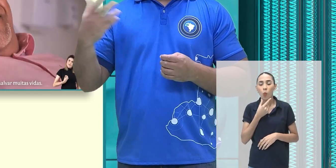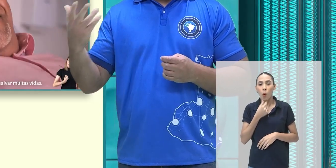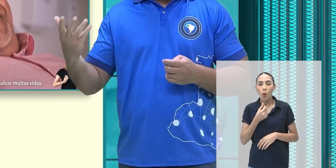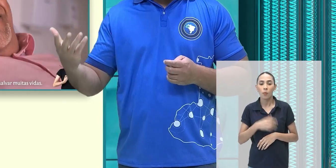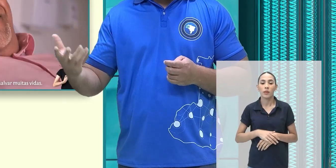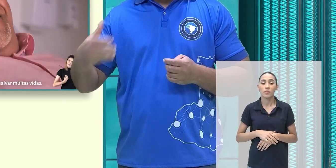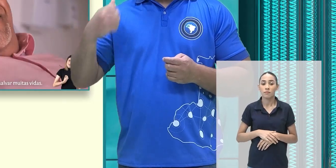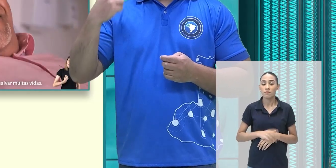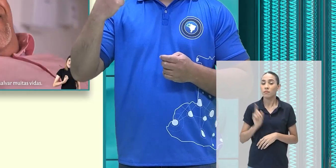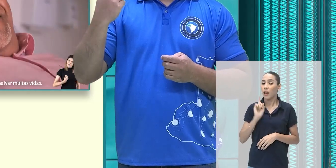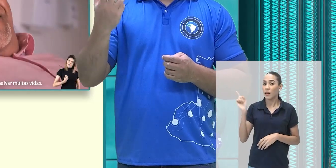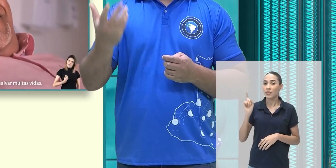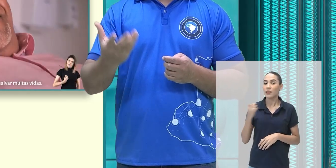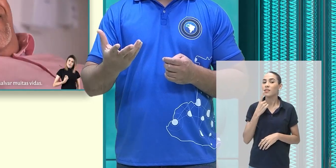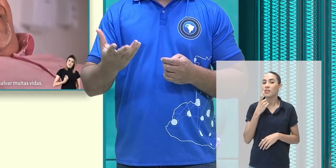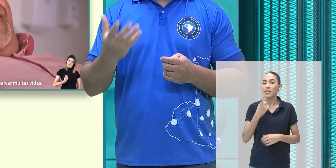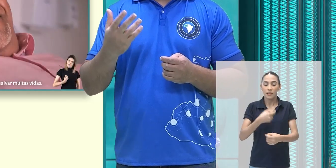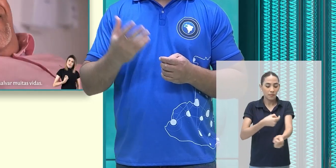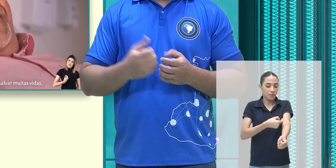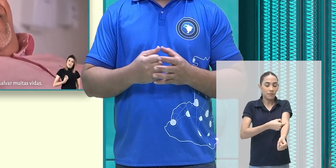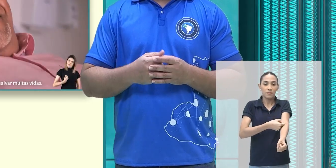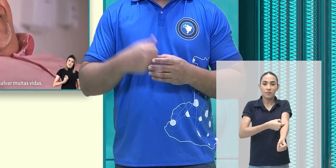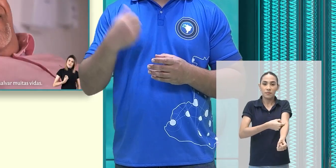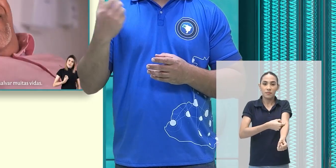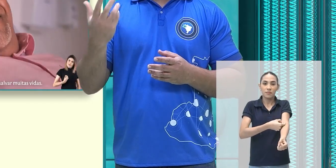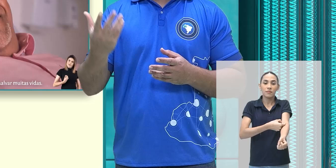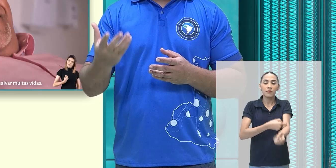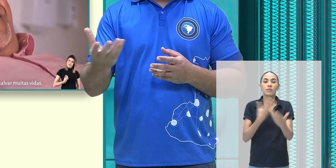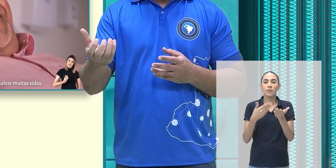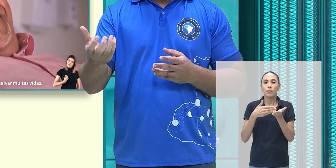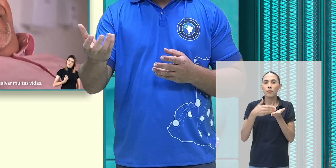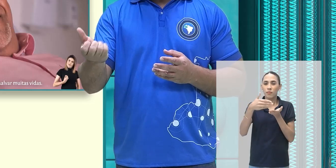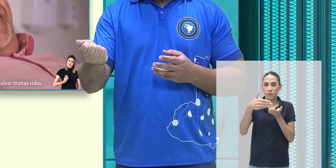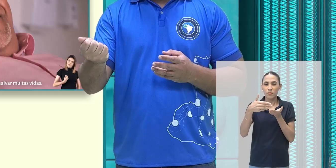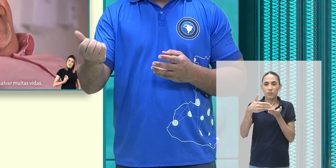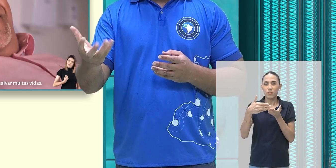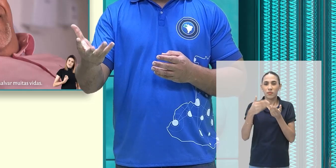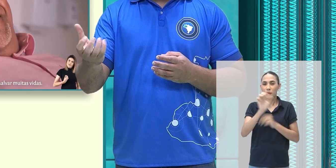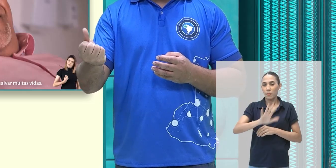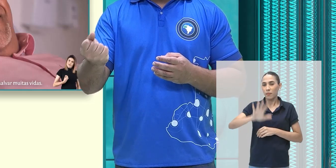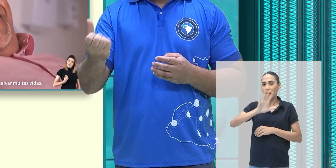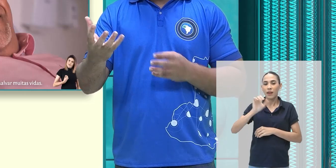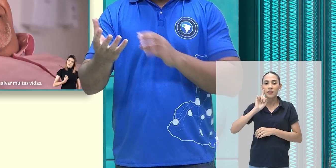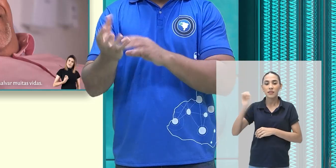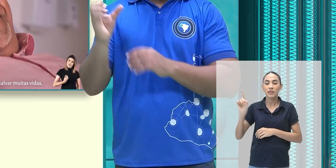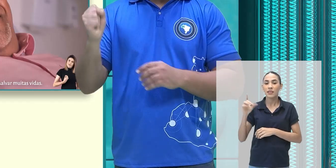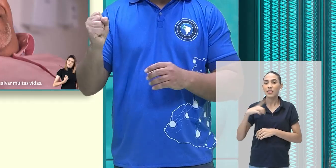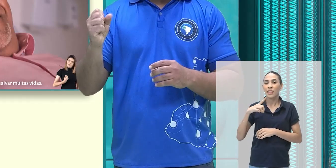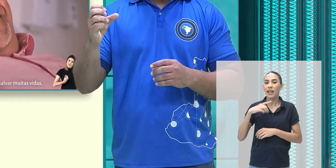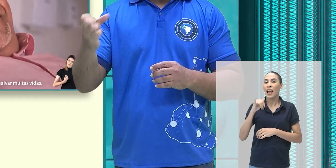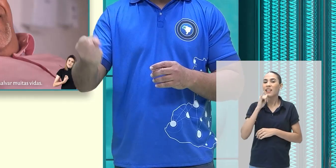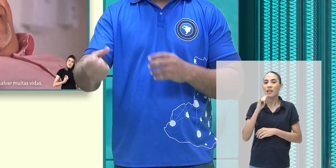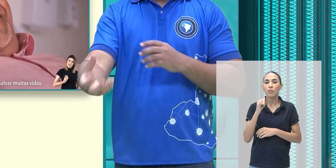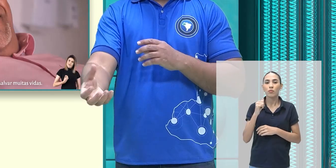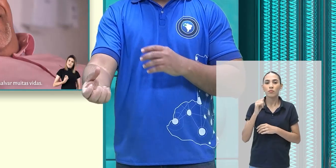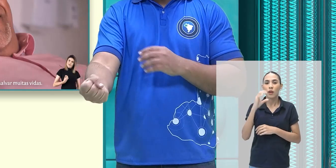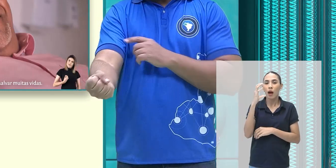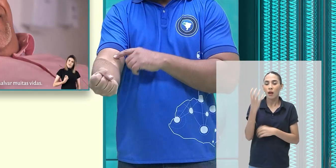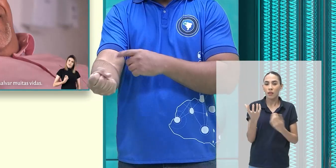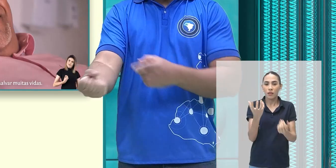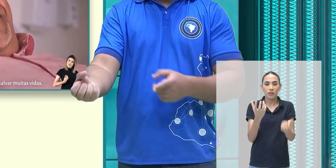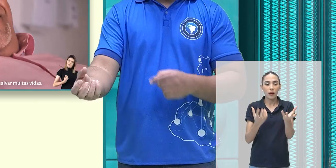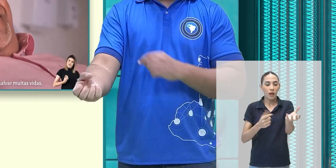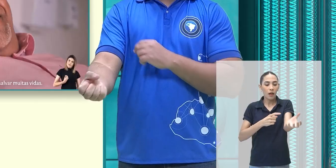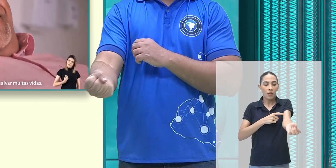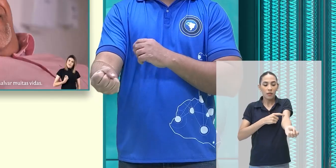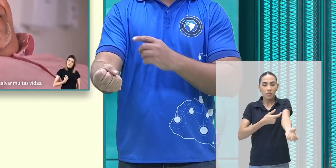que está aí doando sangue. A gente observa que no início, na imagem, ele está apertando um tipo de bolinha que ajuda